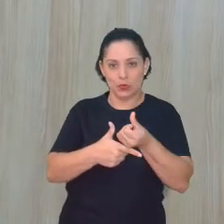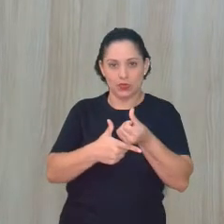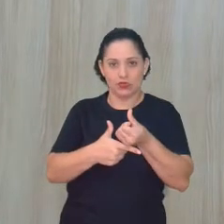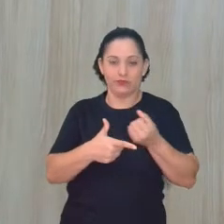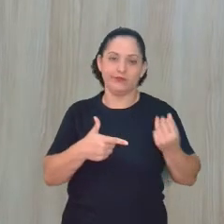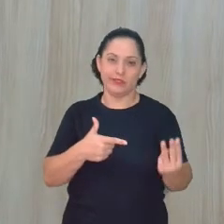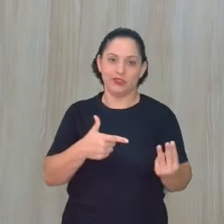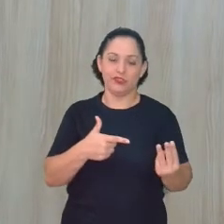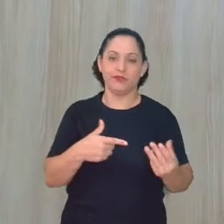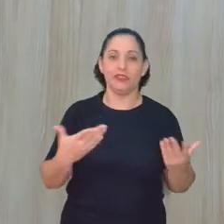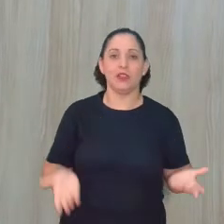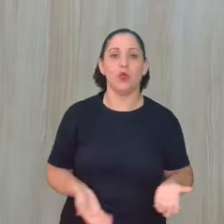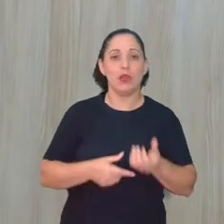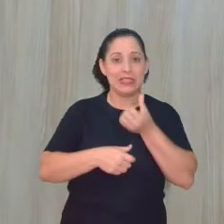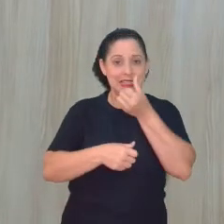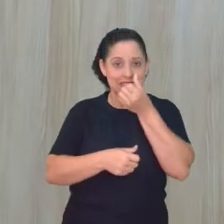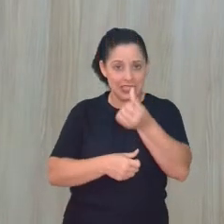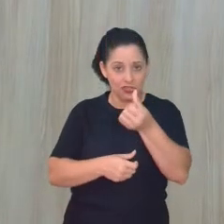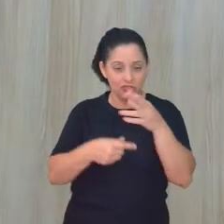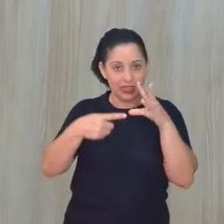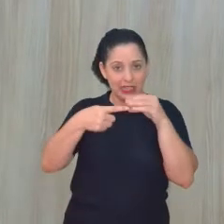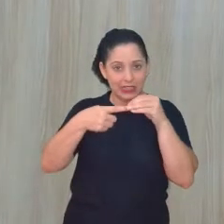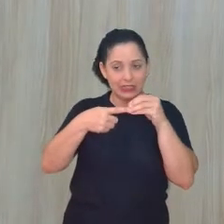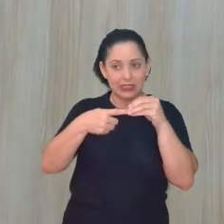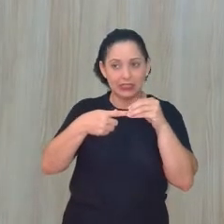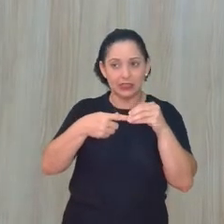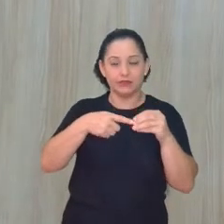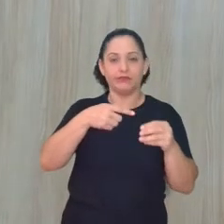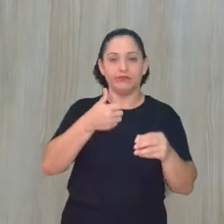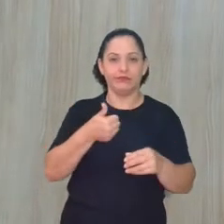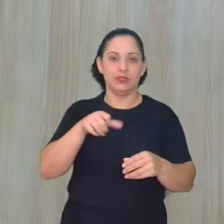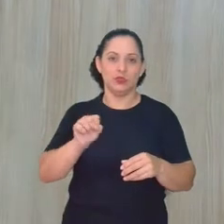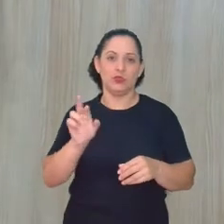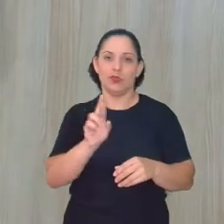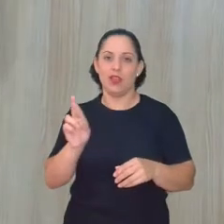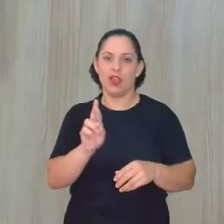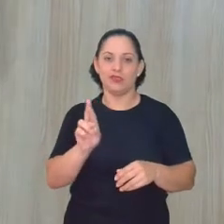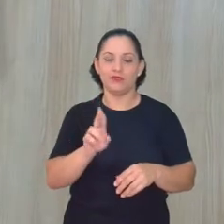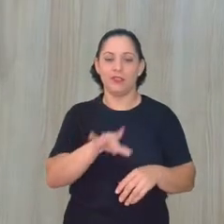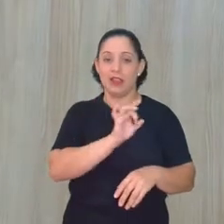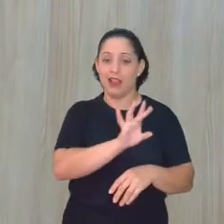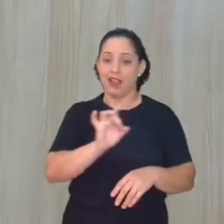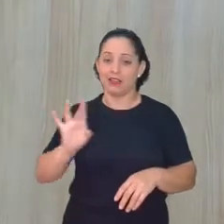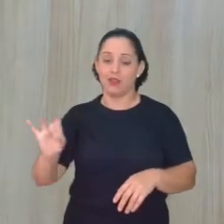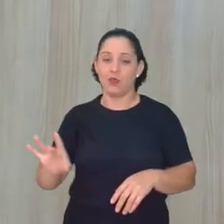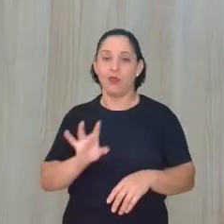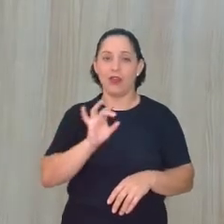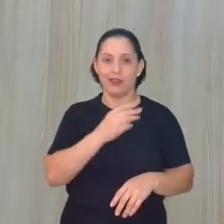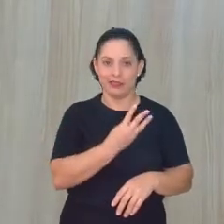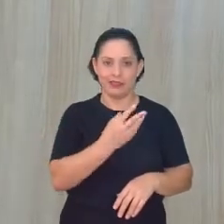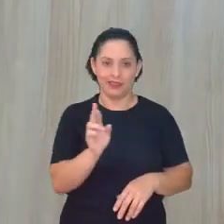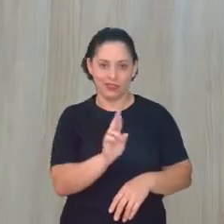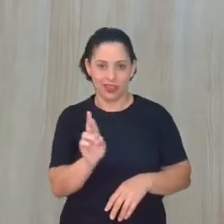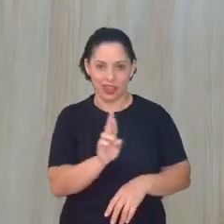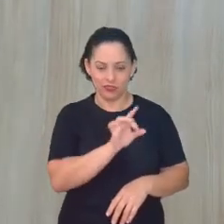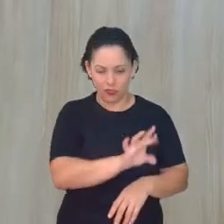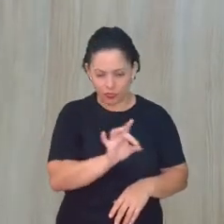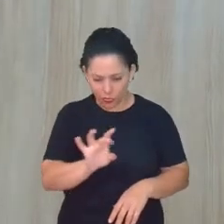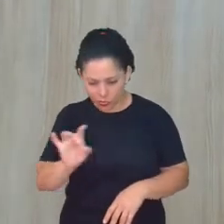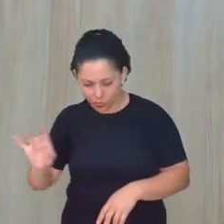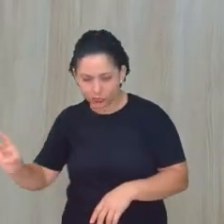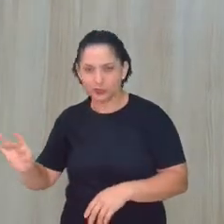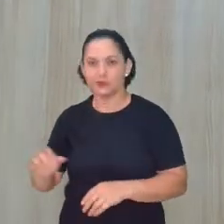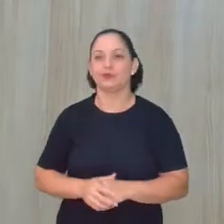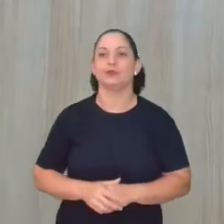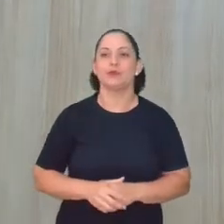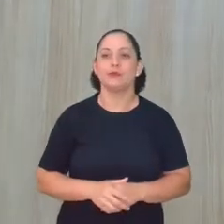canetas custam R$18, porque uma custa quanto? 3. Até aí, tudo ok. Analisando as